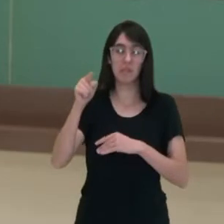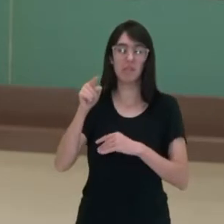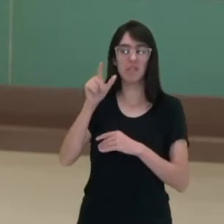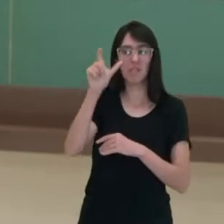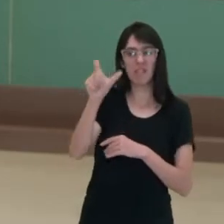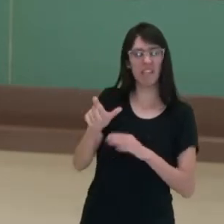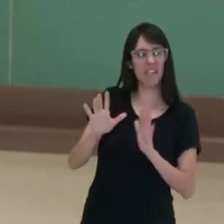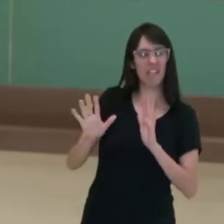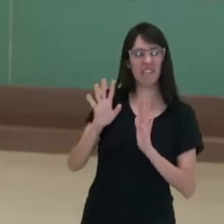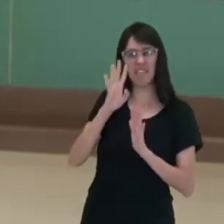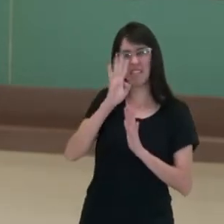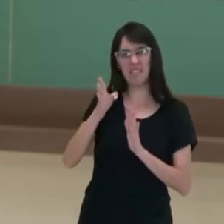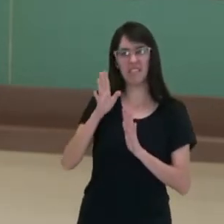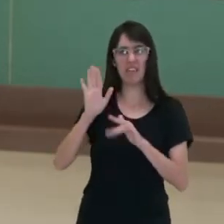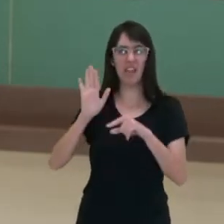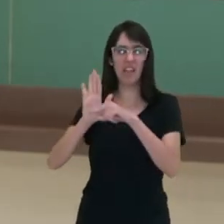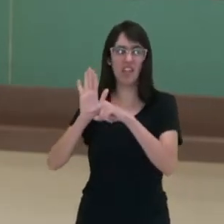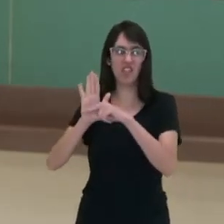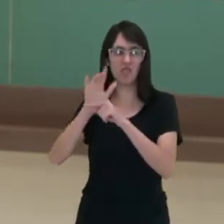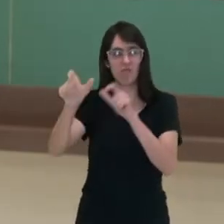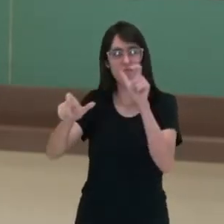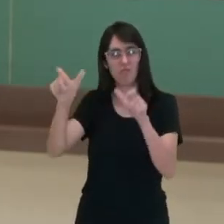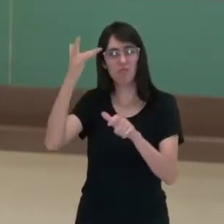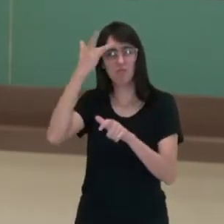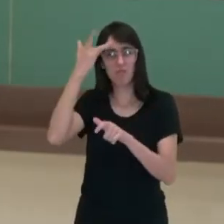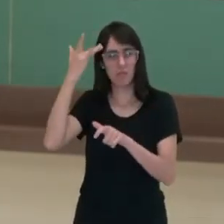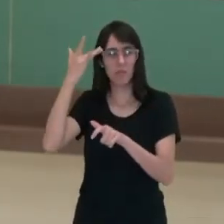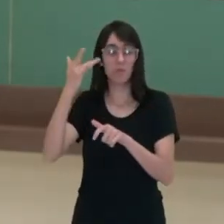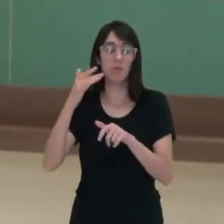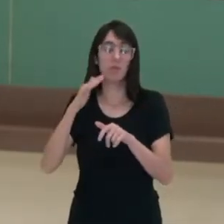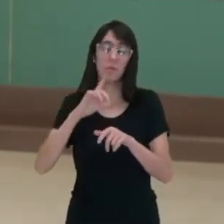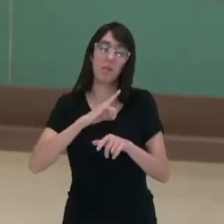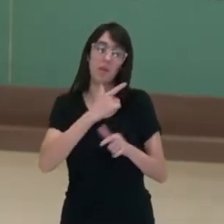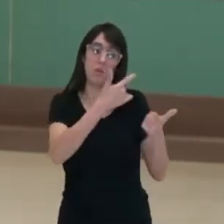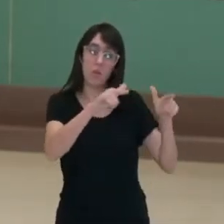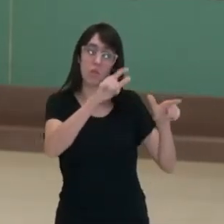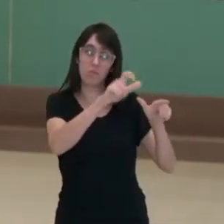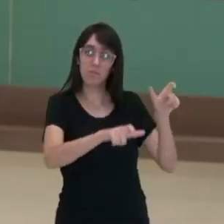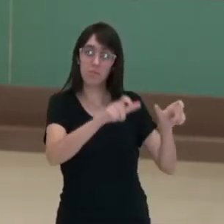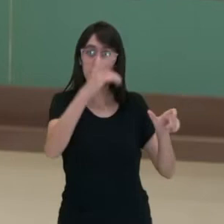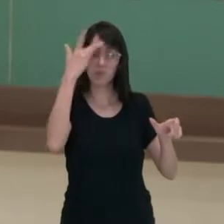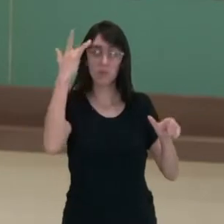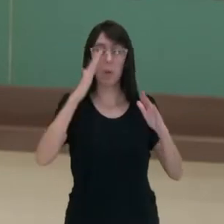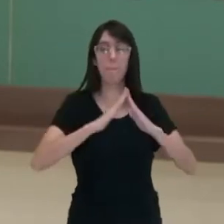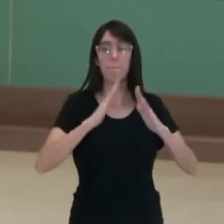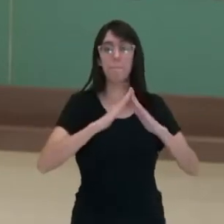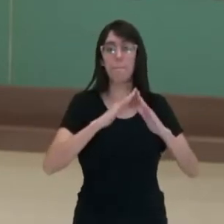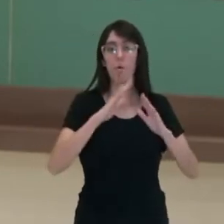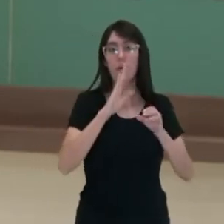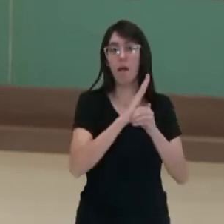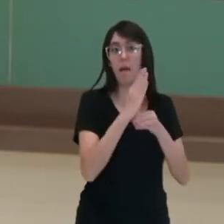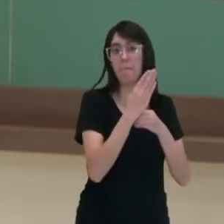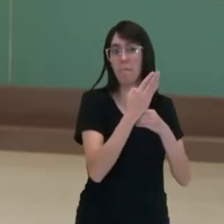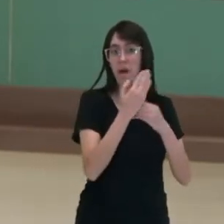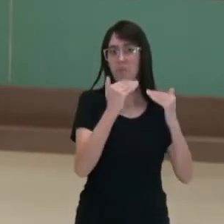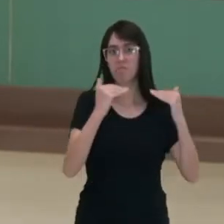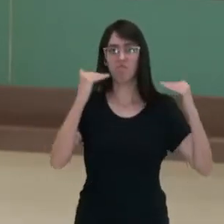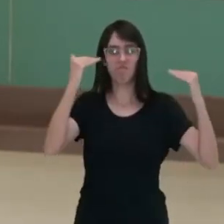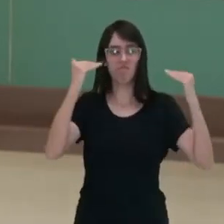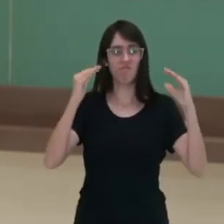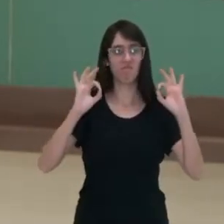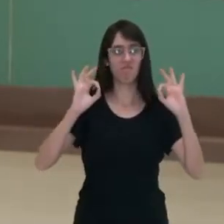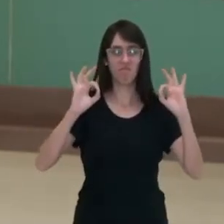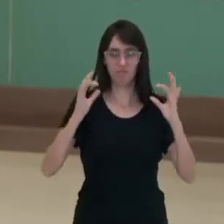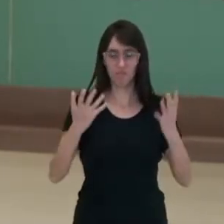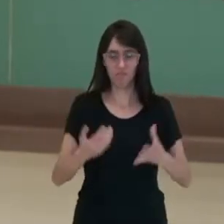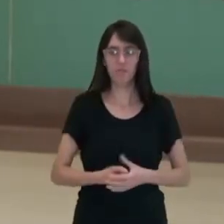em detrimento a moradores de bairros de classe média alta, tá? Então, processos de marginalização, eles